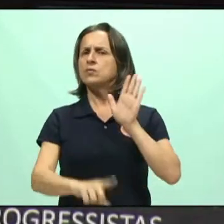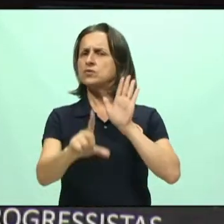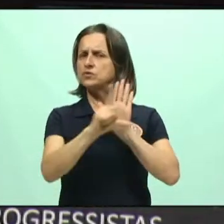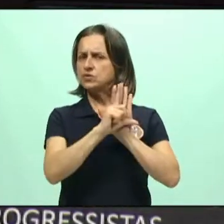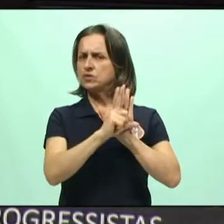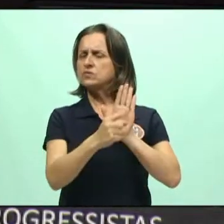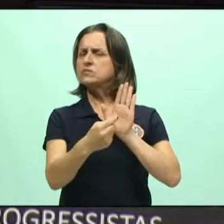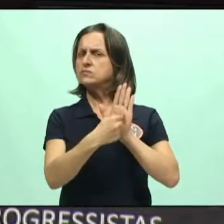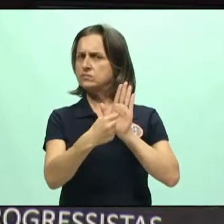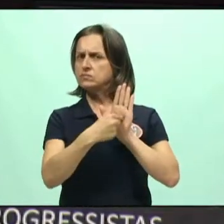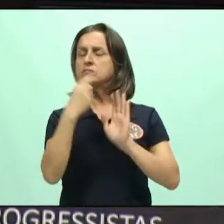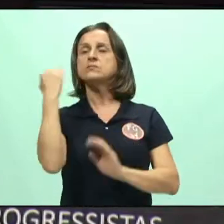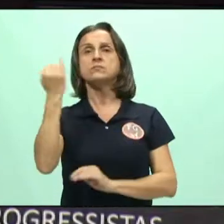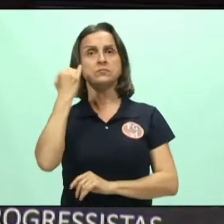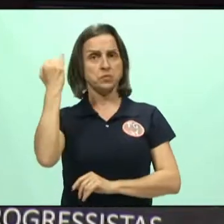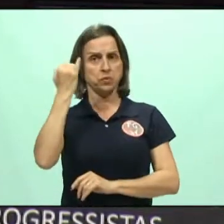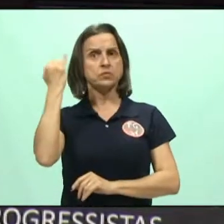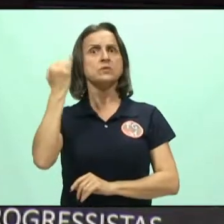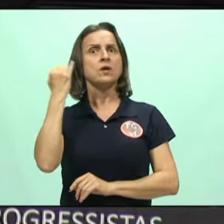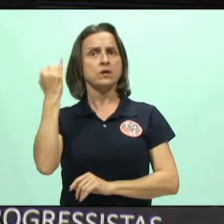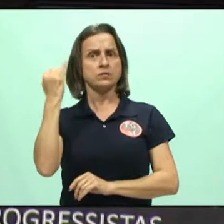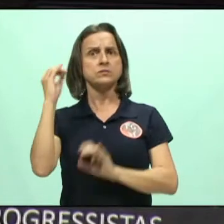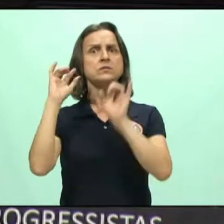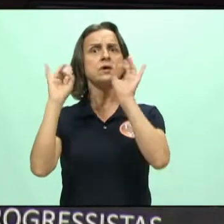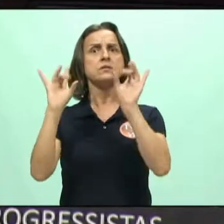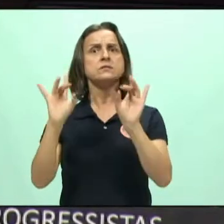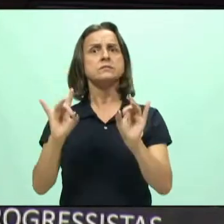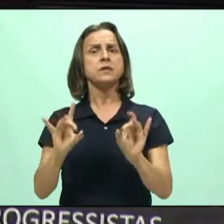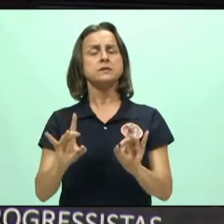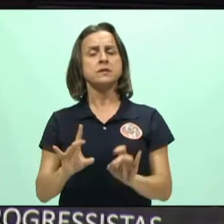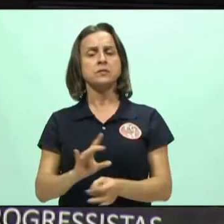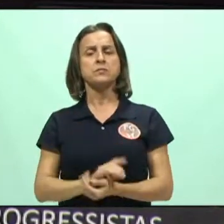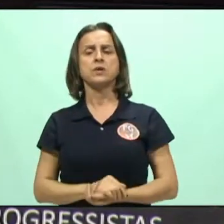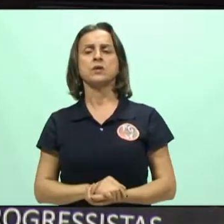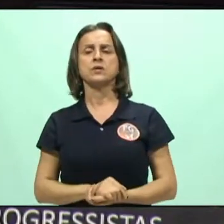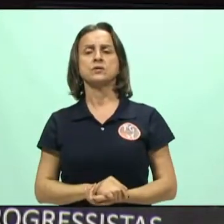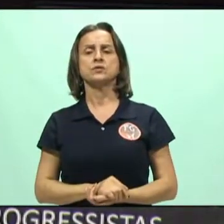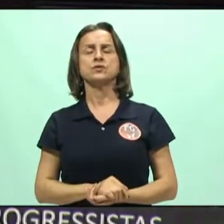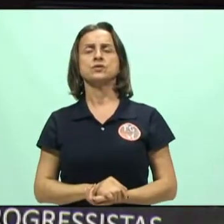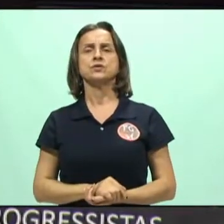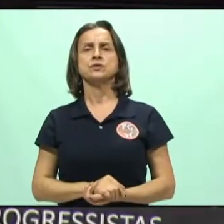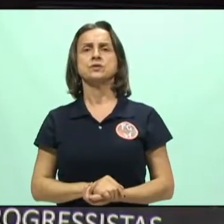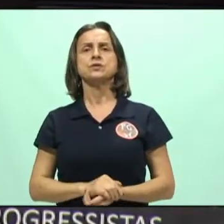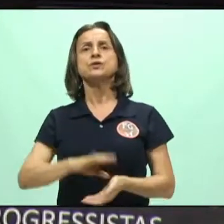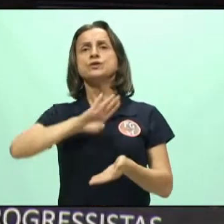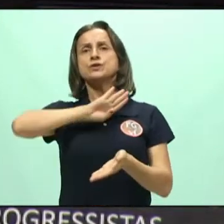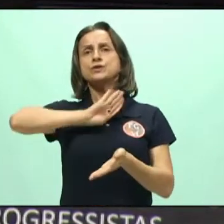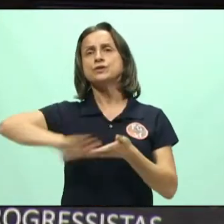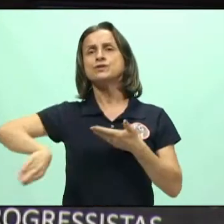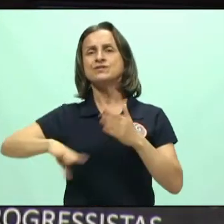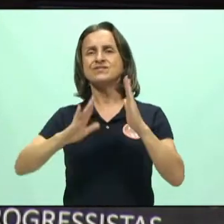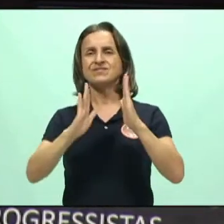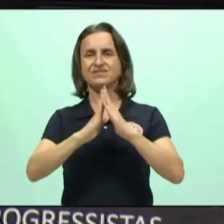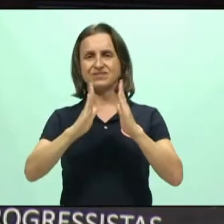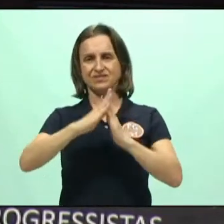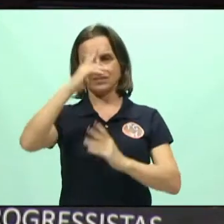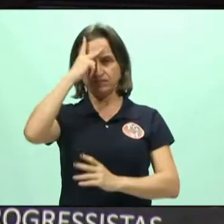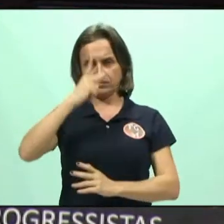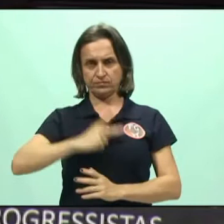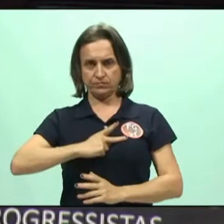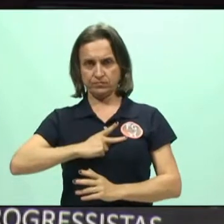tem bastante importância Especialmente na questão da desapropriações aqui o município tem